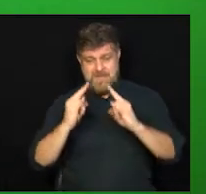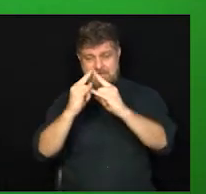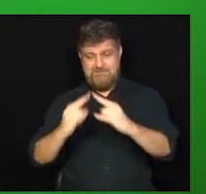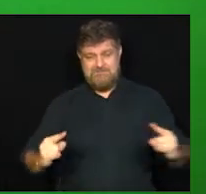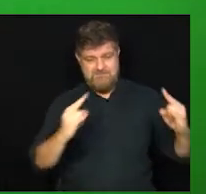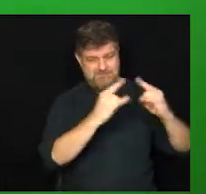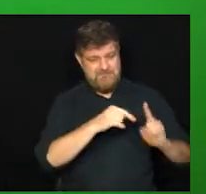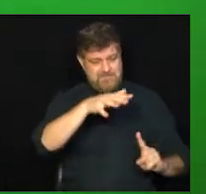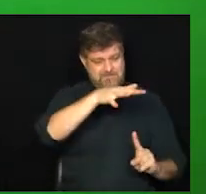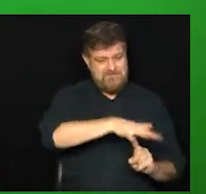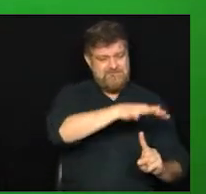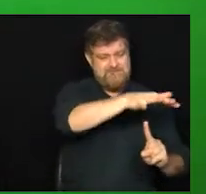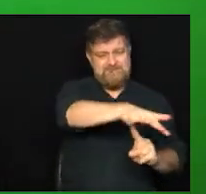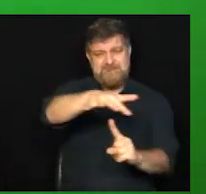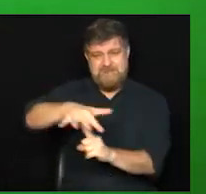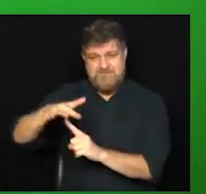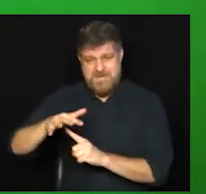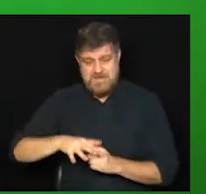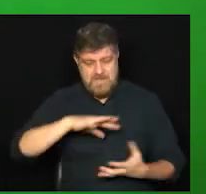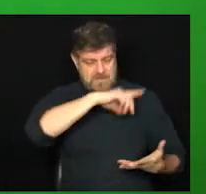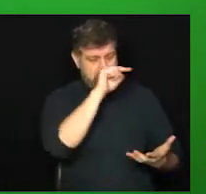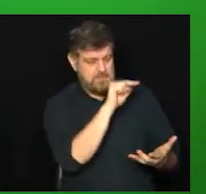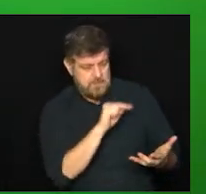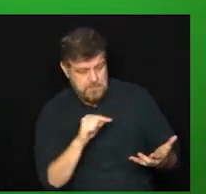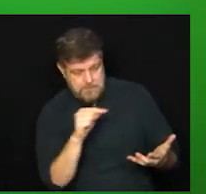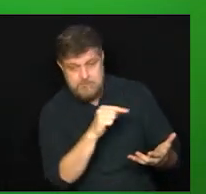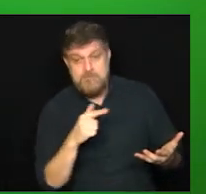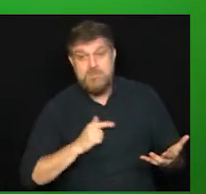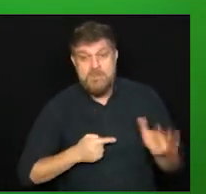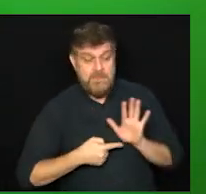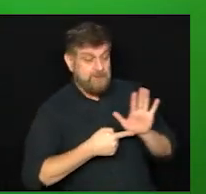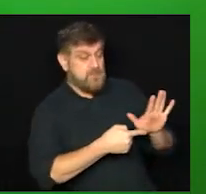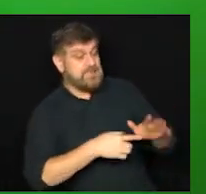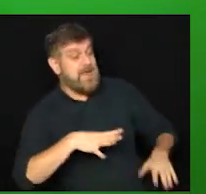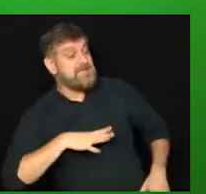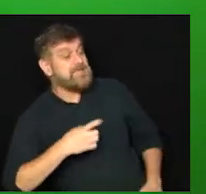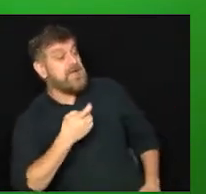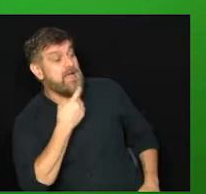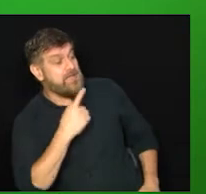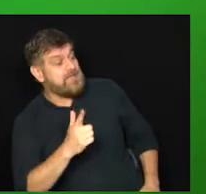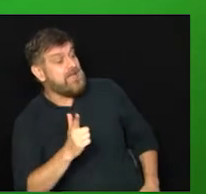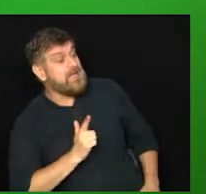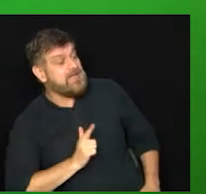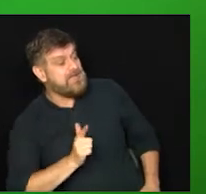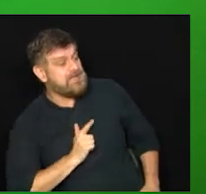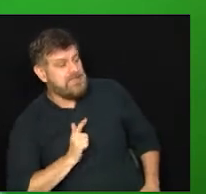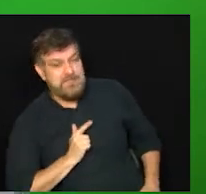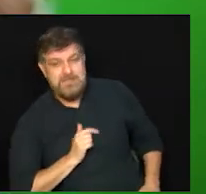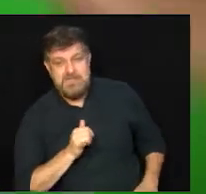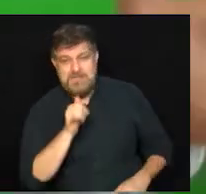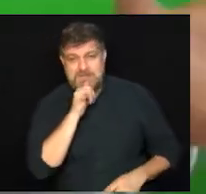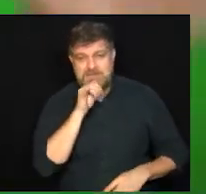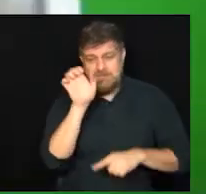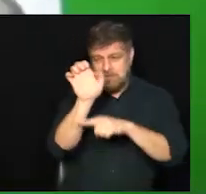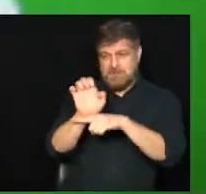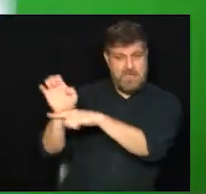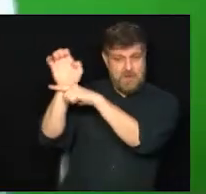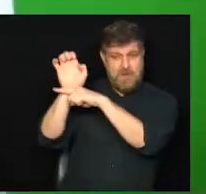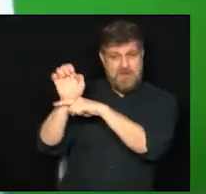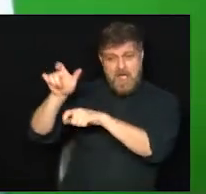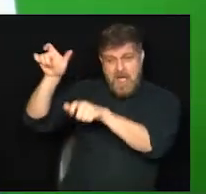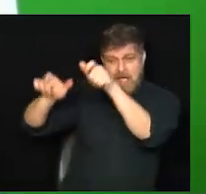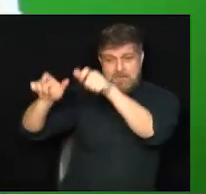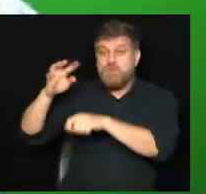acontecem no mundo inteiro e nós temos que chegar lá e dizer, existe Campinas. E quando você vai para a Europa, tem gente que não conhece o